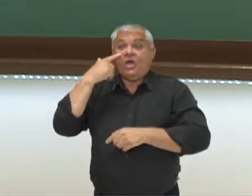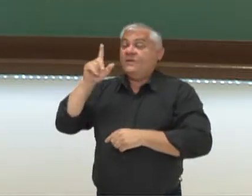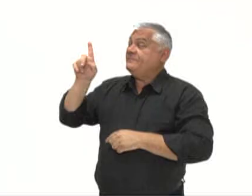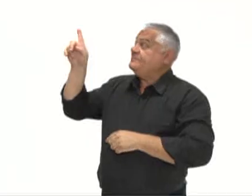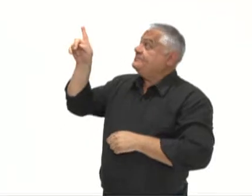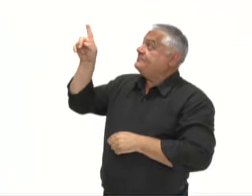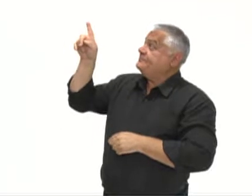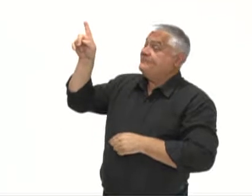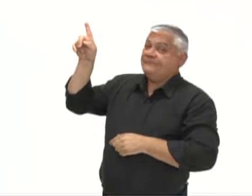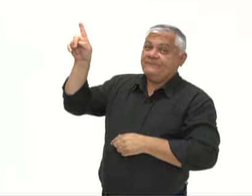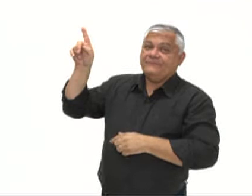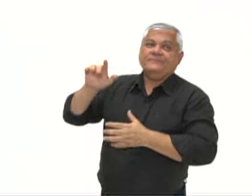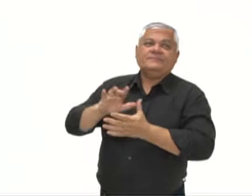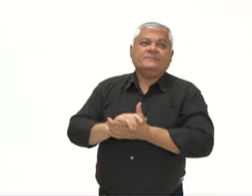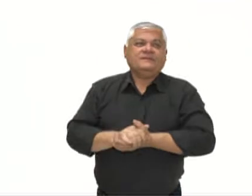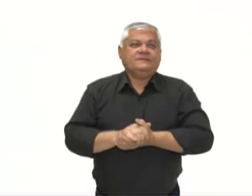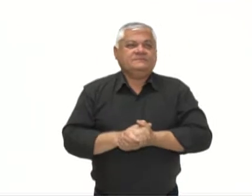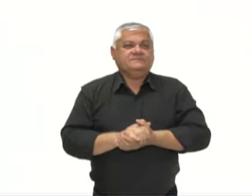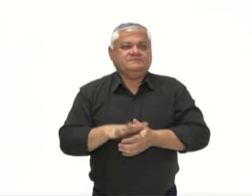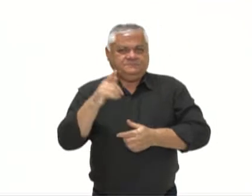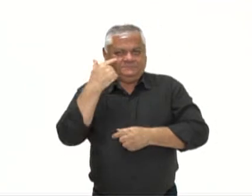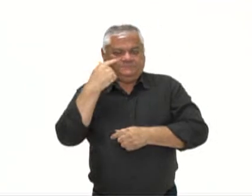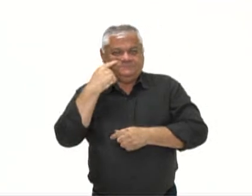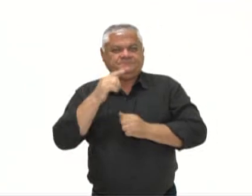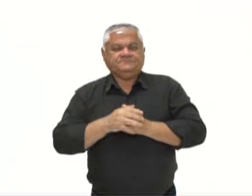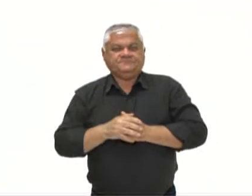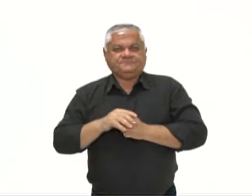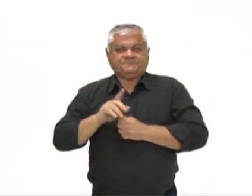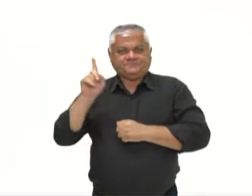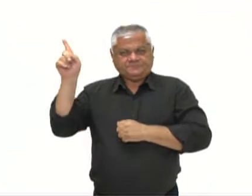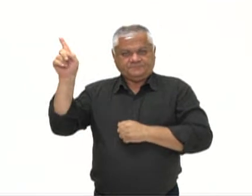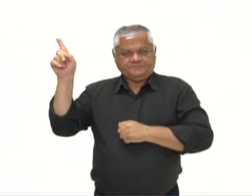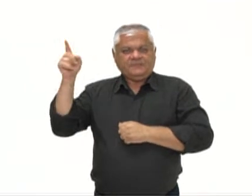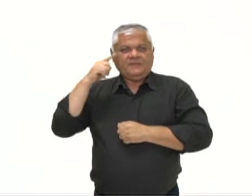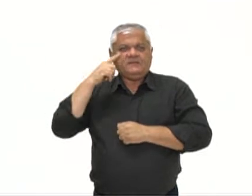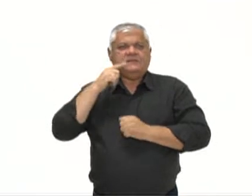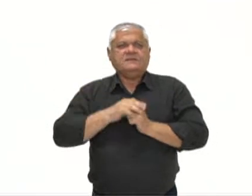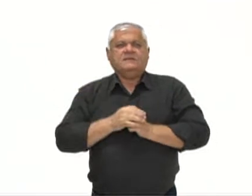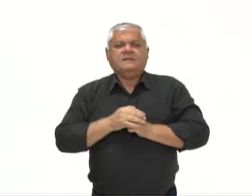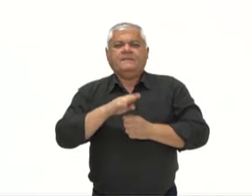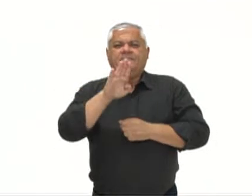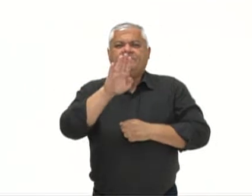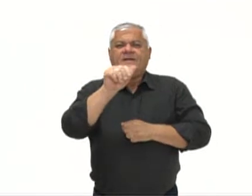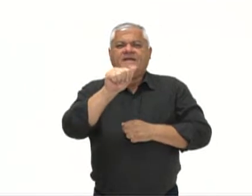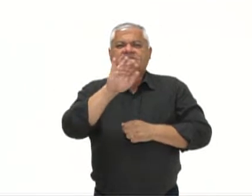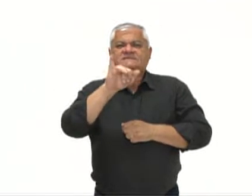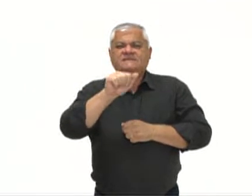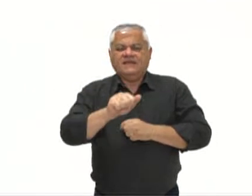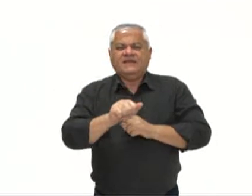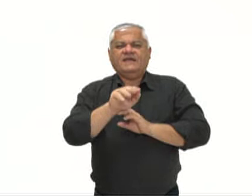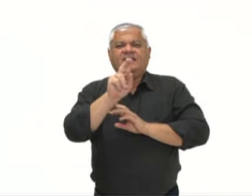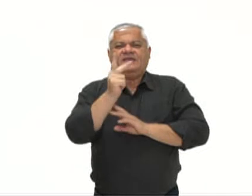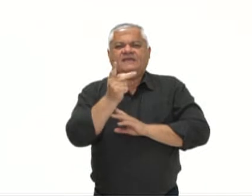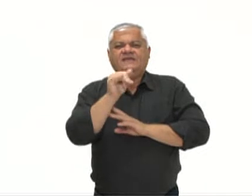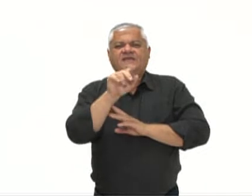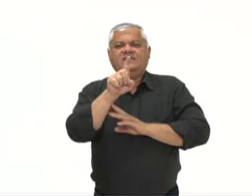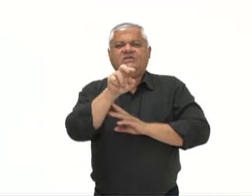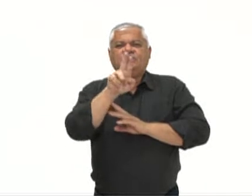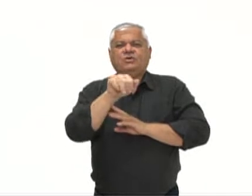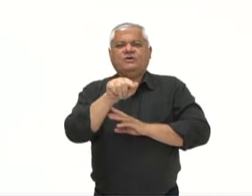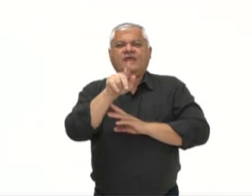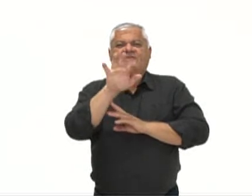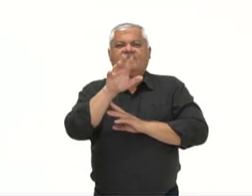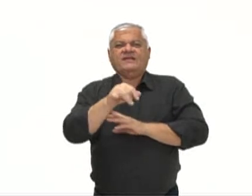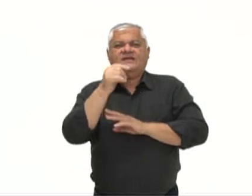eu separei para você, ó. Aqui a gente vai ver do lado esquerdo da sua tela uma bacia hidrográfica e ela é delimitada por divisores